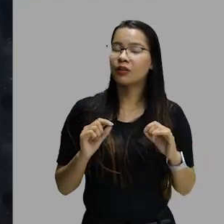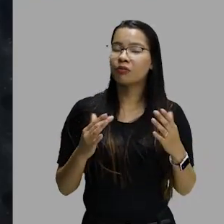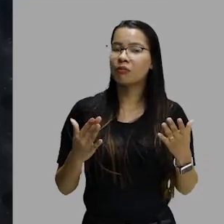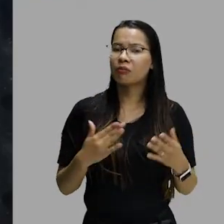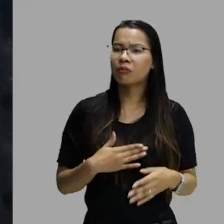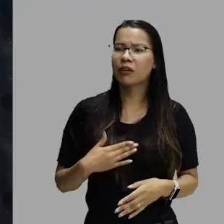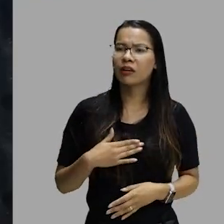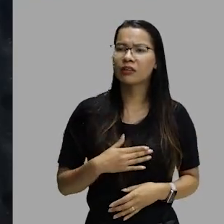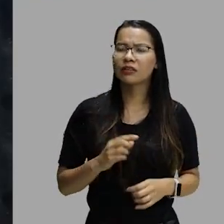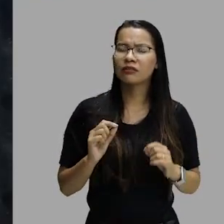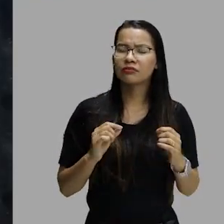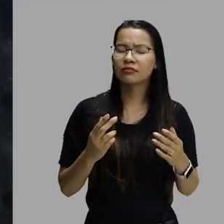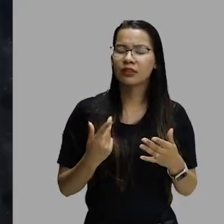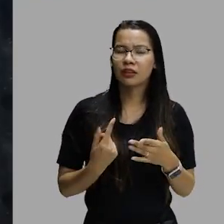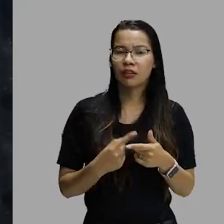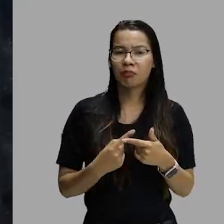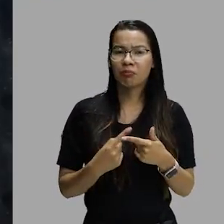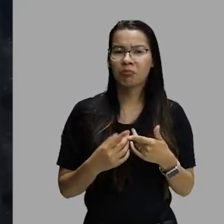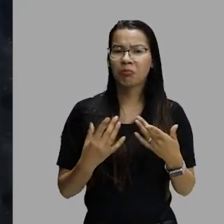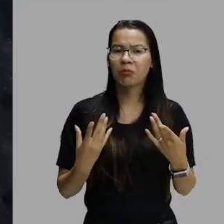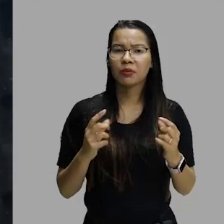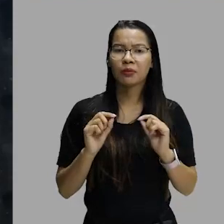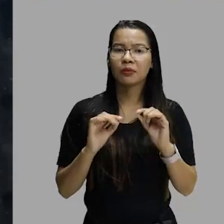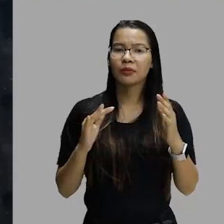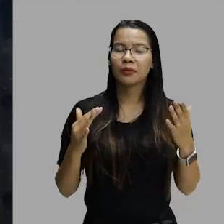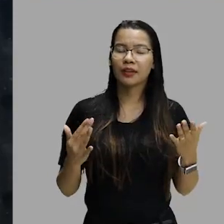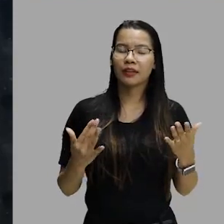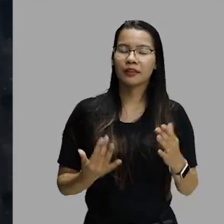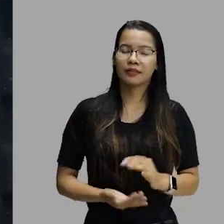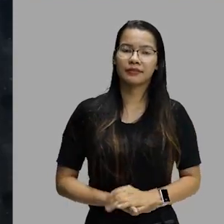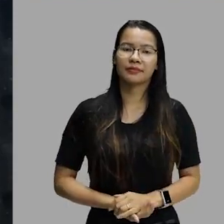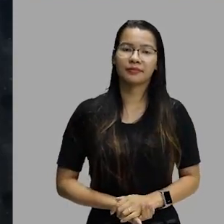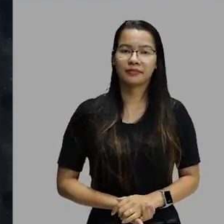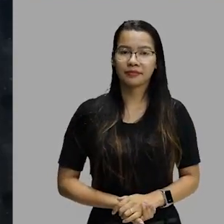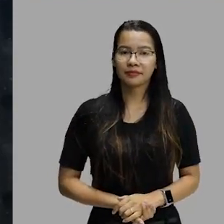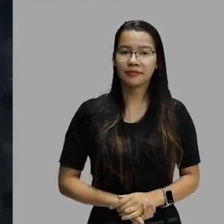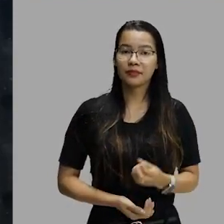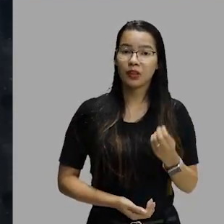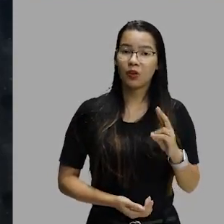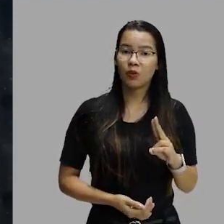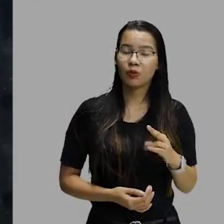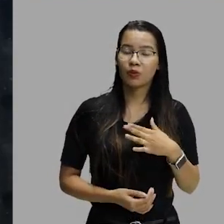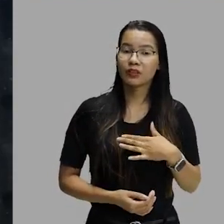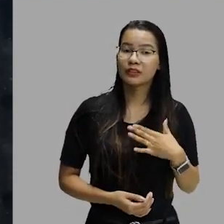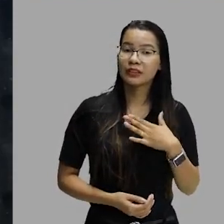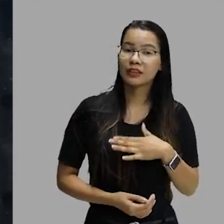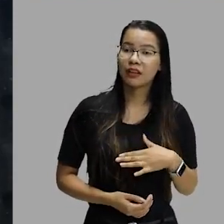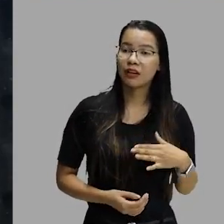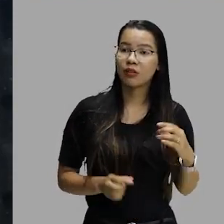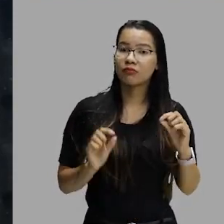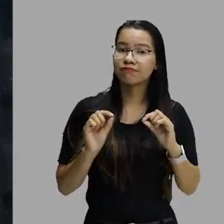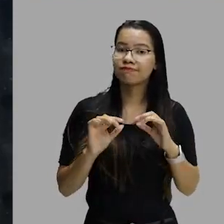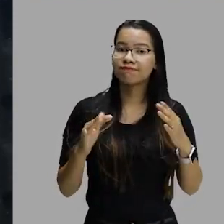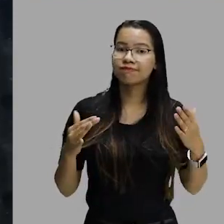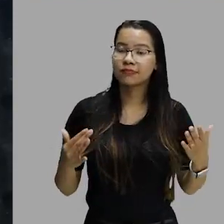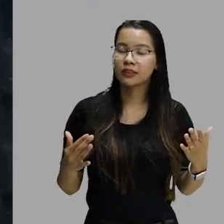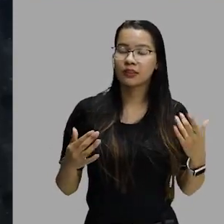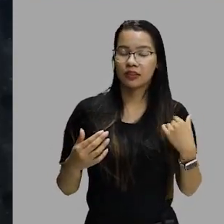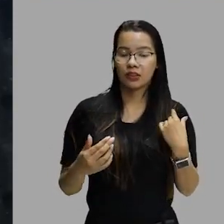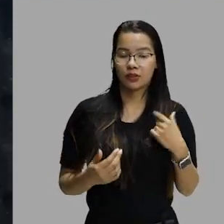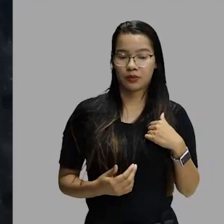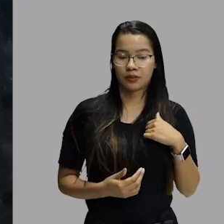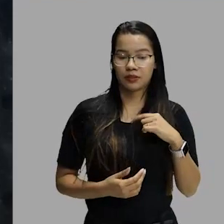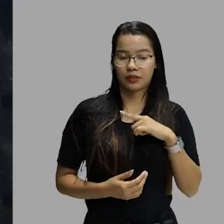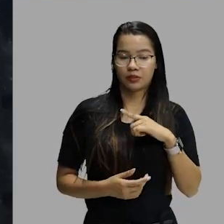Gostariam? Vocês vão me perguntar, Cacau, gostaria de quê? Ou gostaríamos de quê? Eu teria um